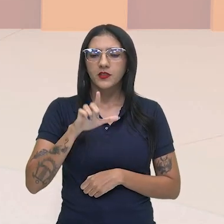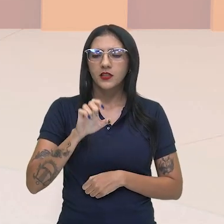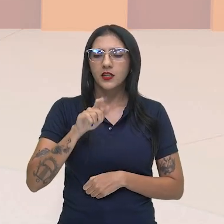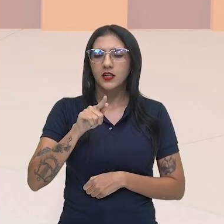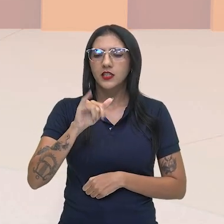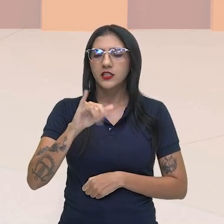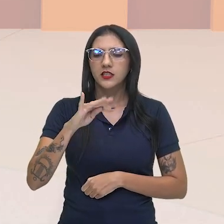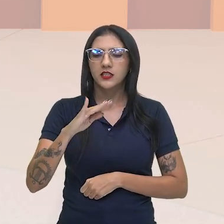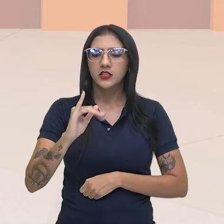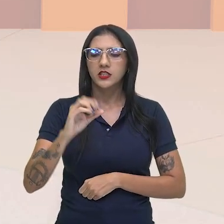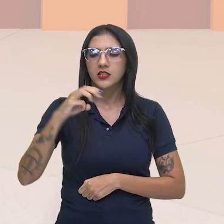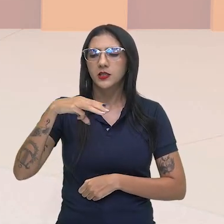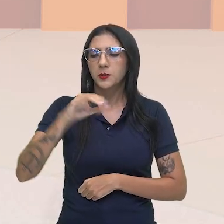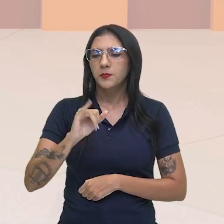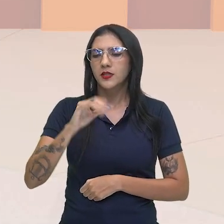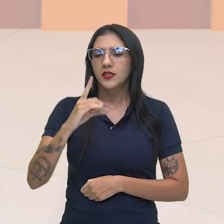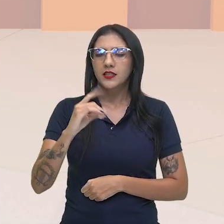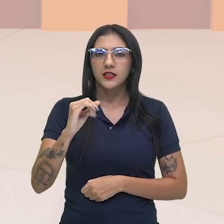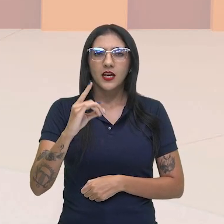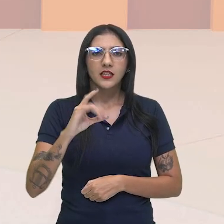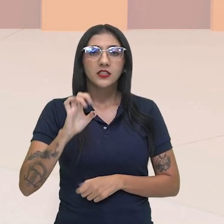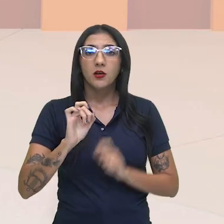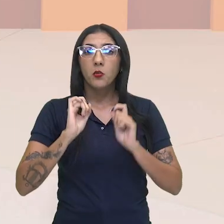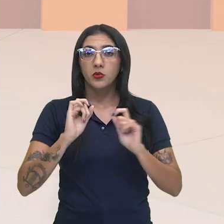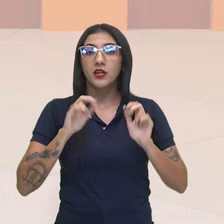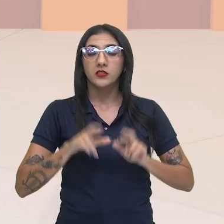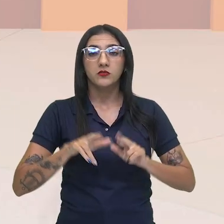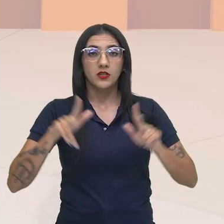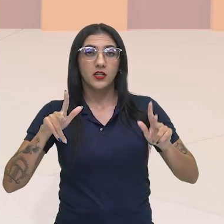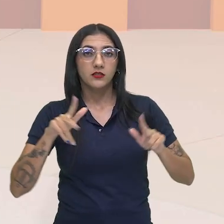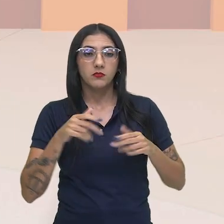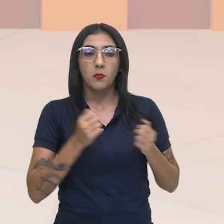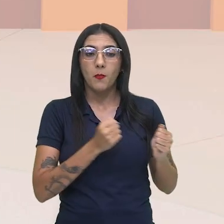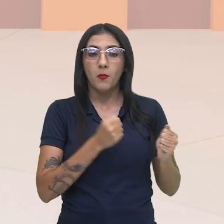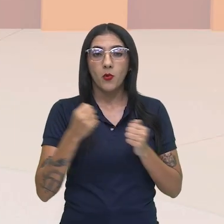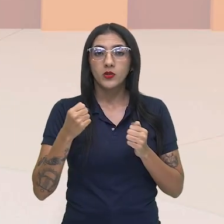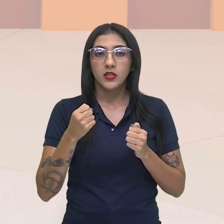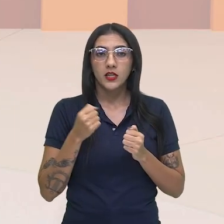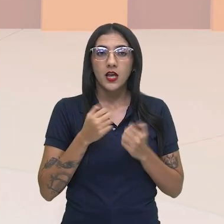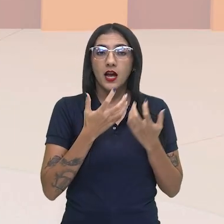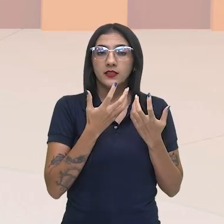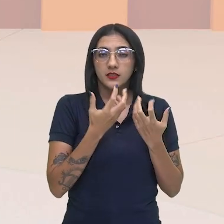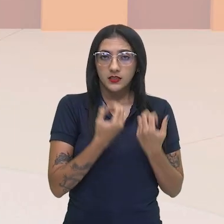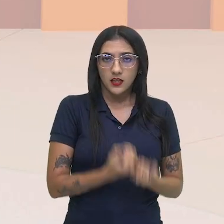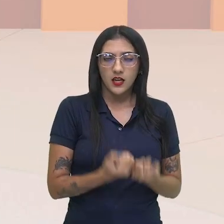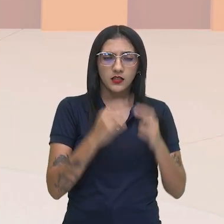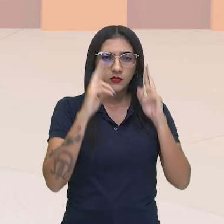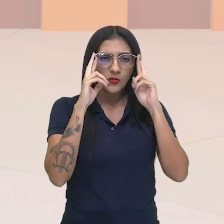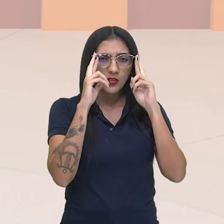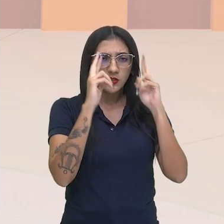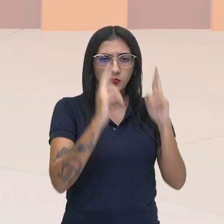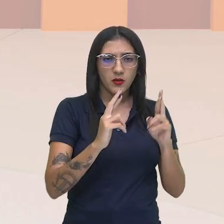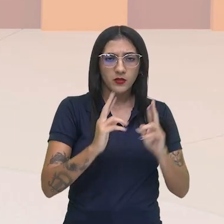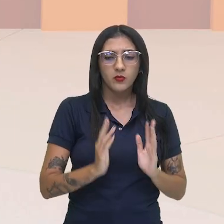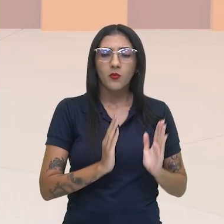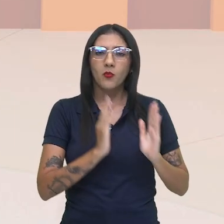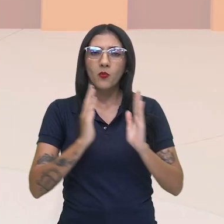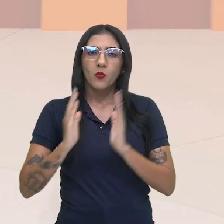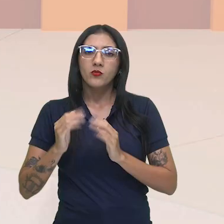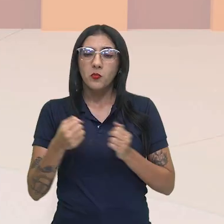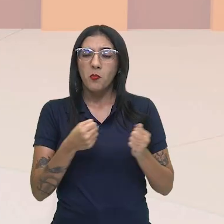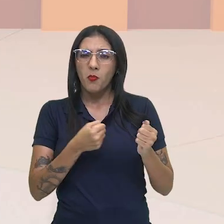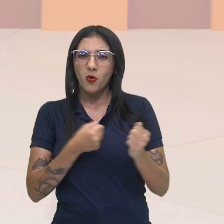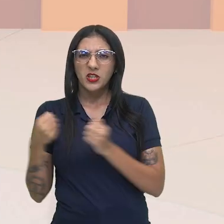não esqueça, é aquilo que vai diferenciar o poder aceito, tá? E respeitado do poder imposto